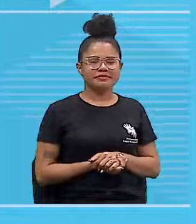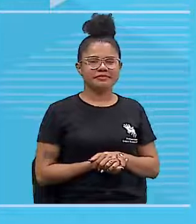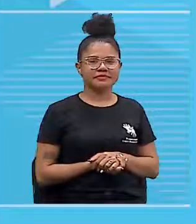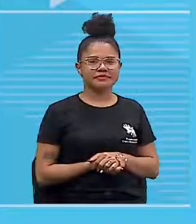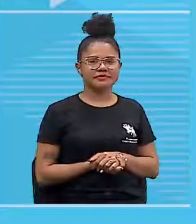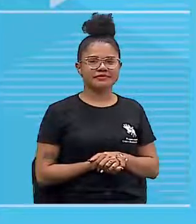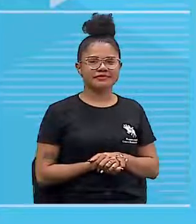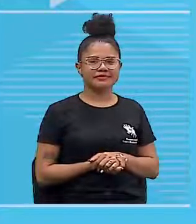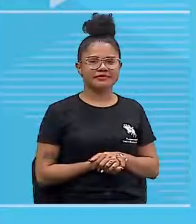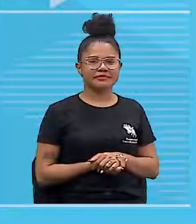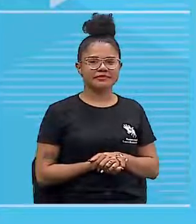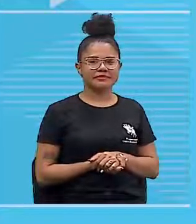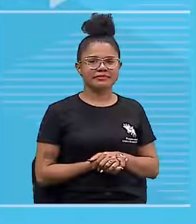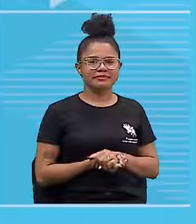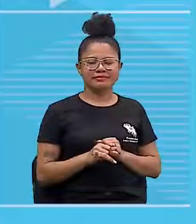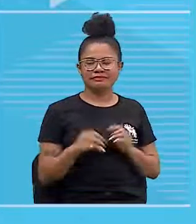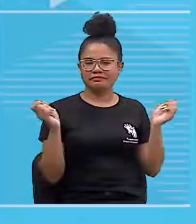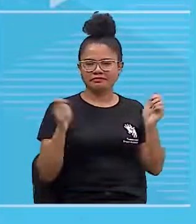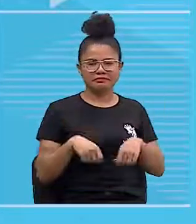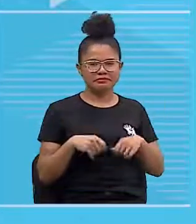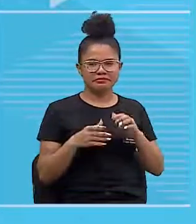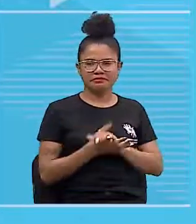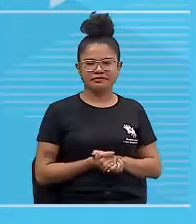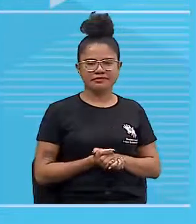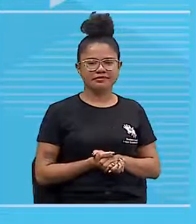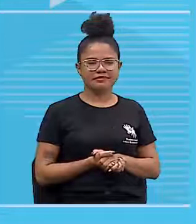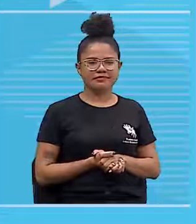anota aí José se precisar de material aí ó